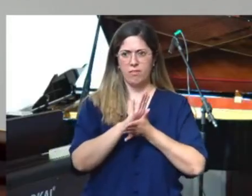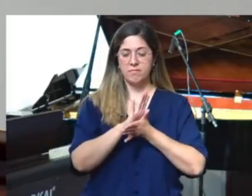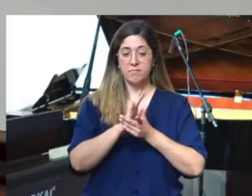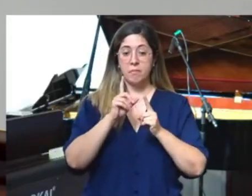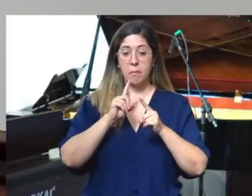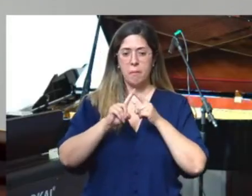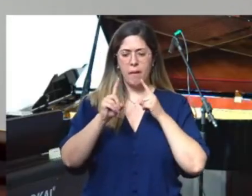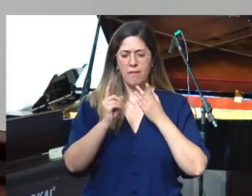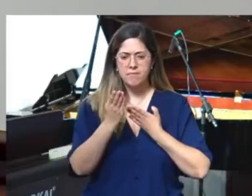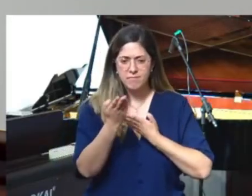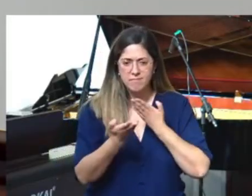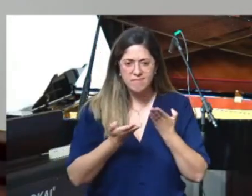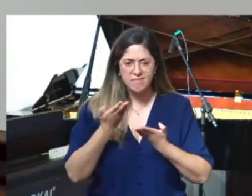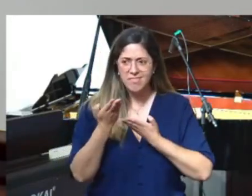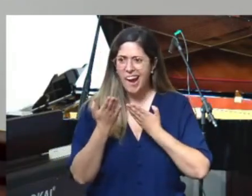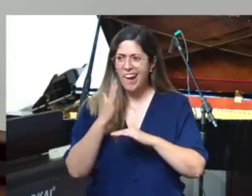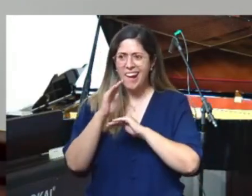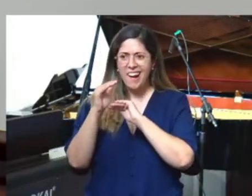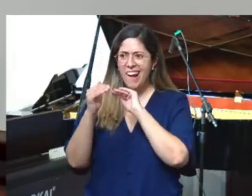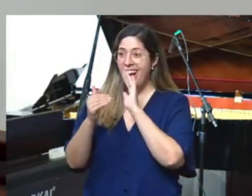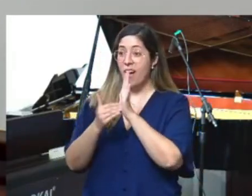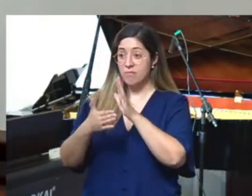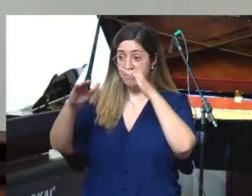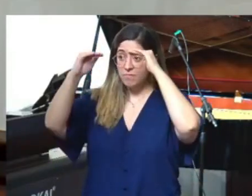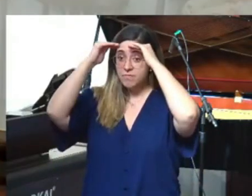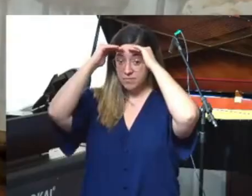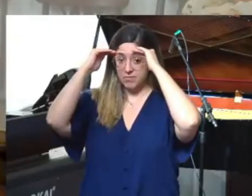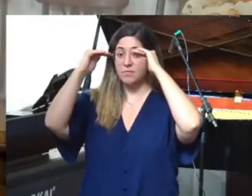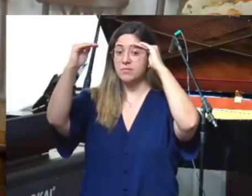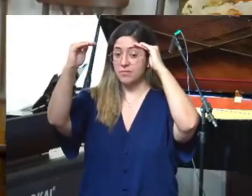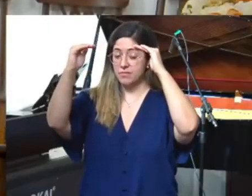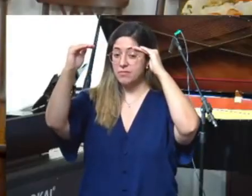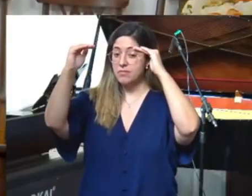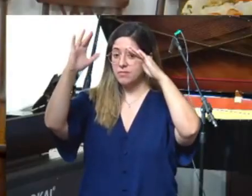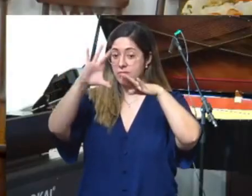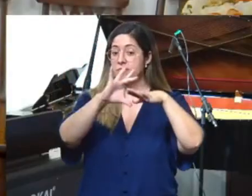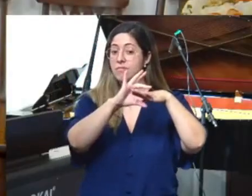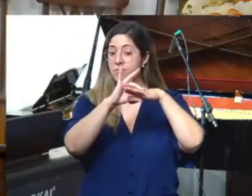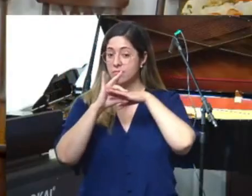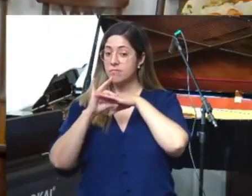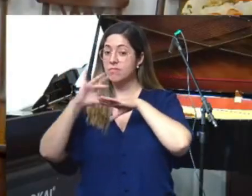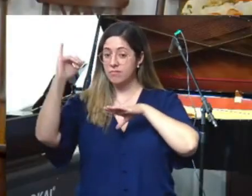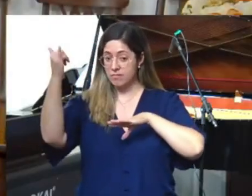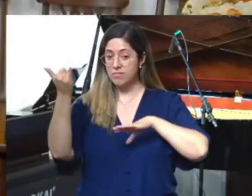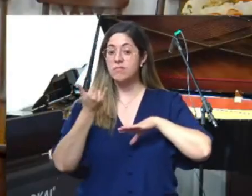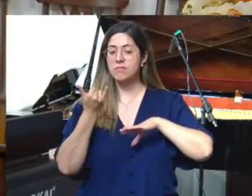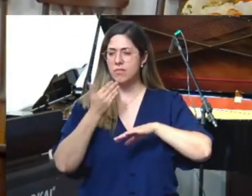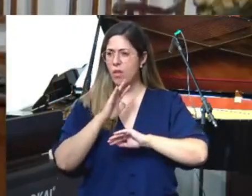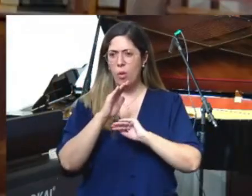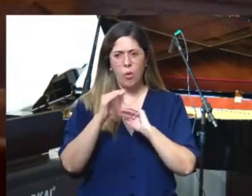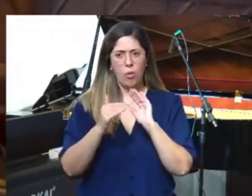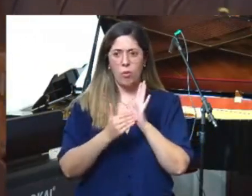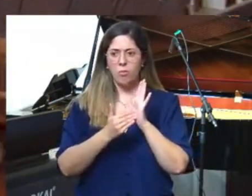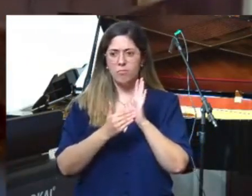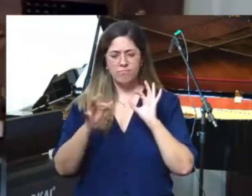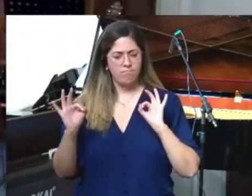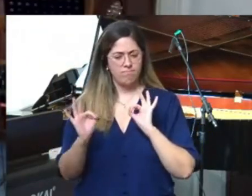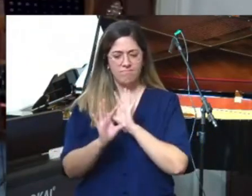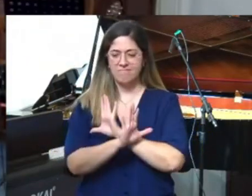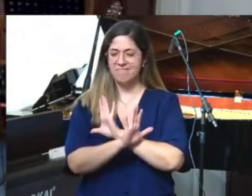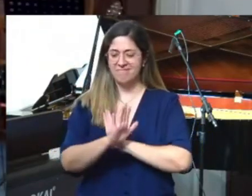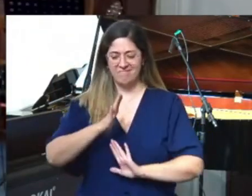aos servos, que sejam em tudo obedientes ao seu Senhor, dando-lhe motivo de